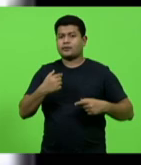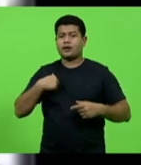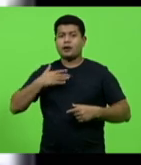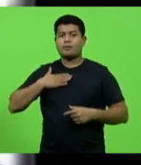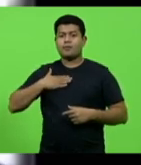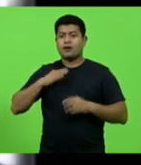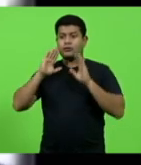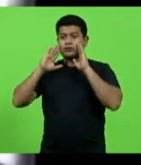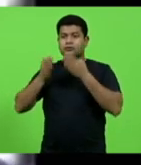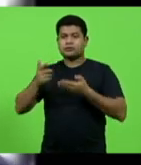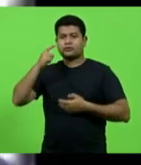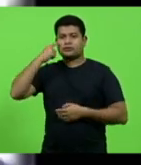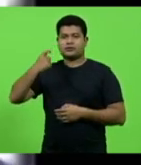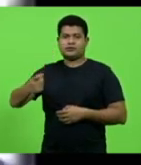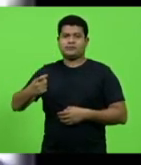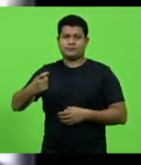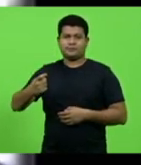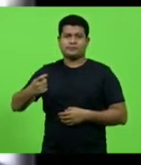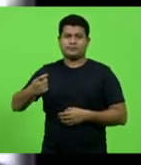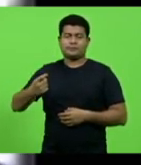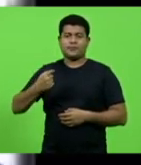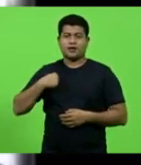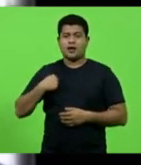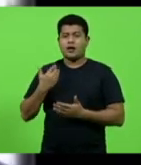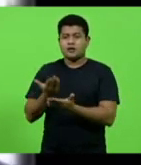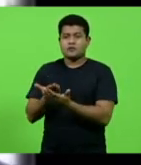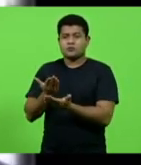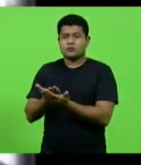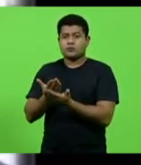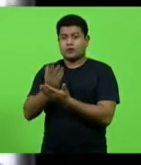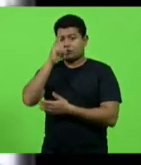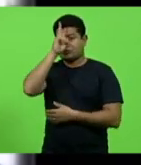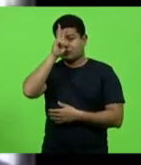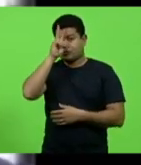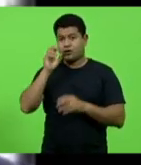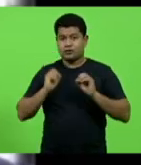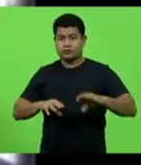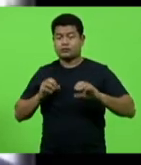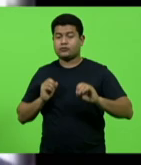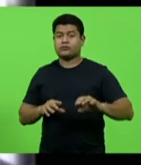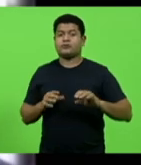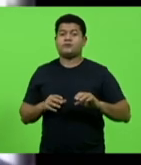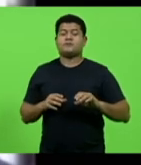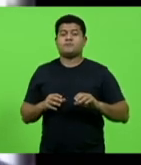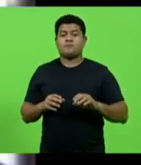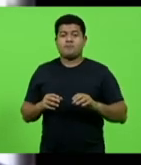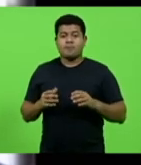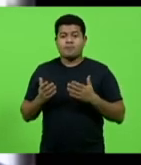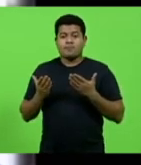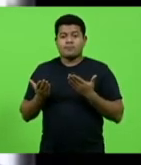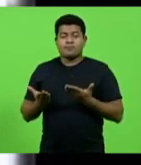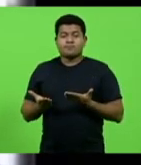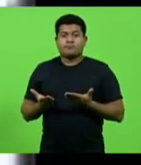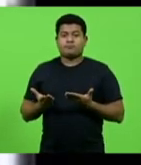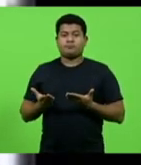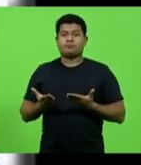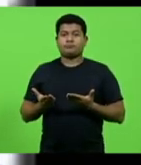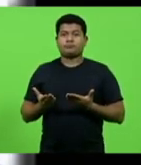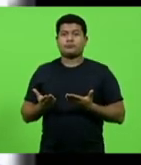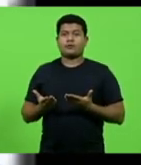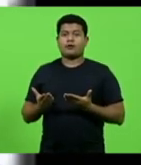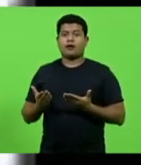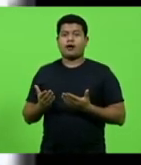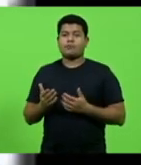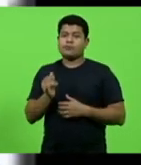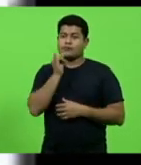mesmo. E aí, estudando a história da educação, estudando a história da nação